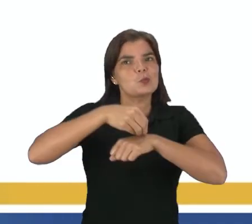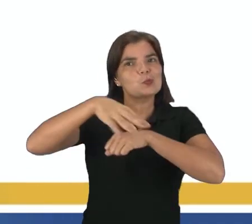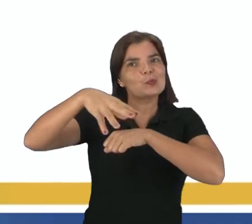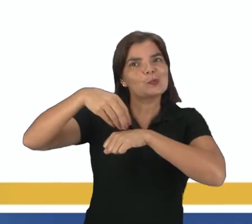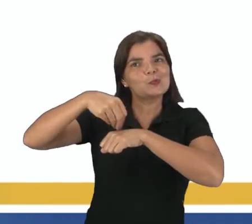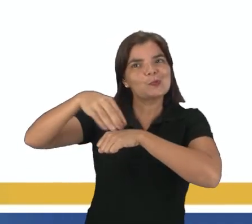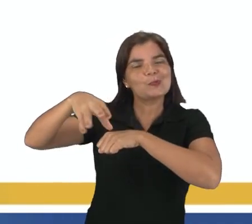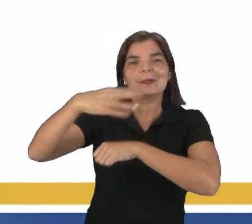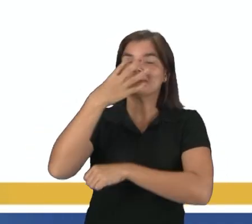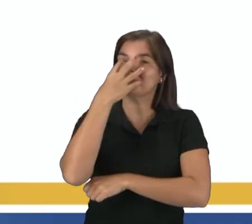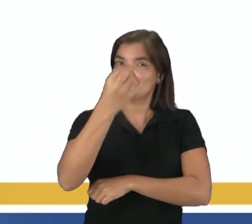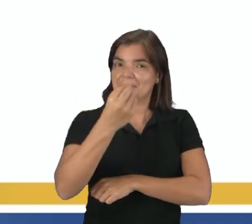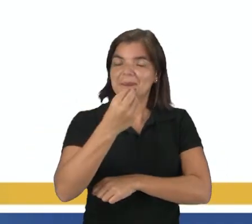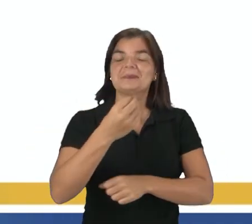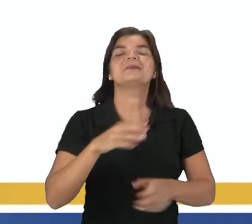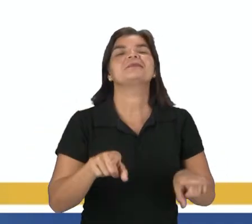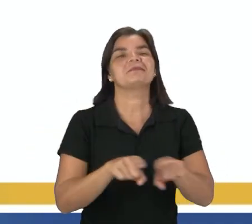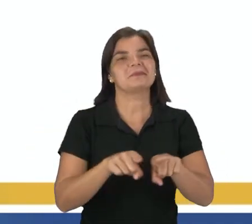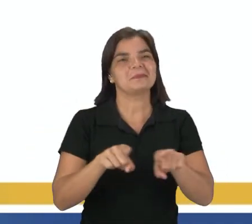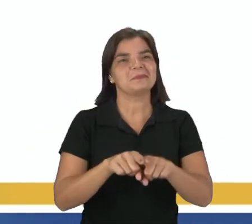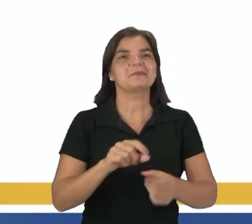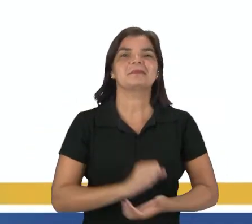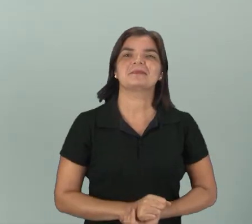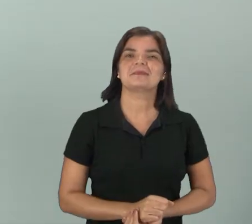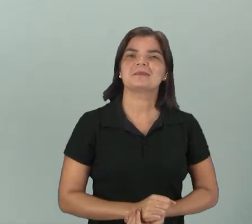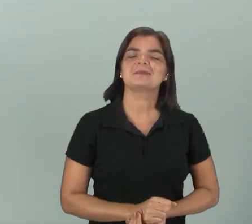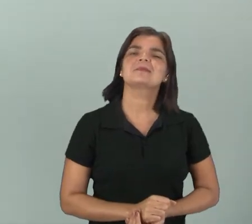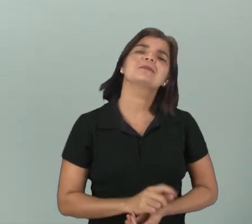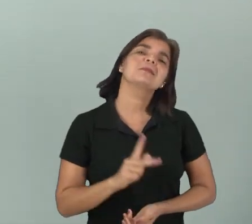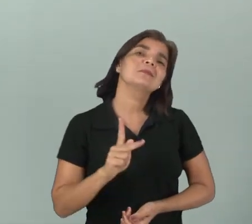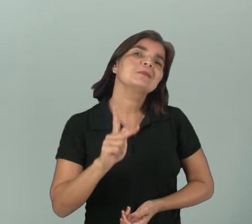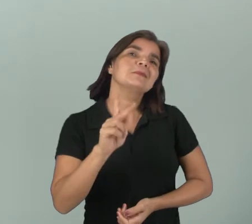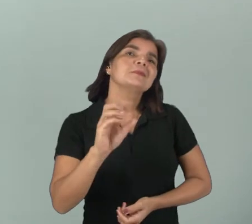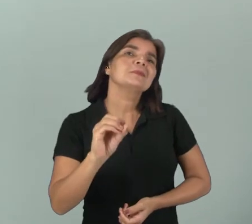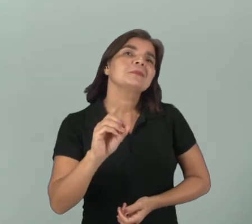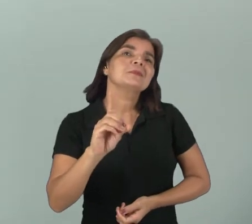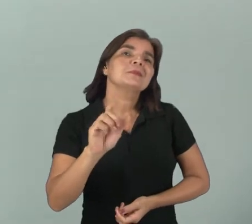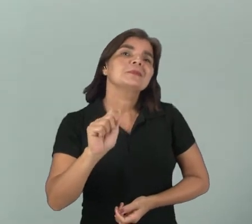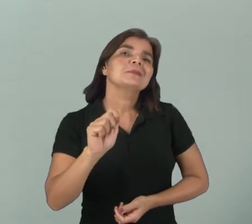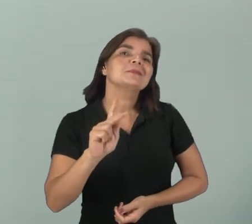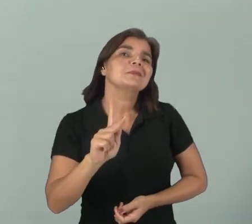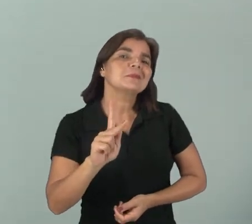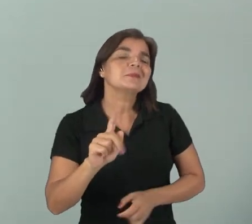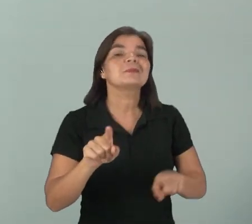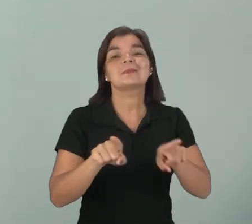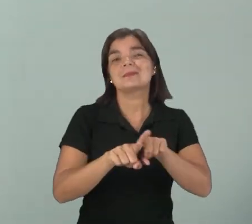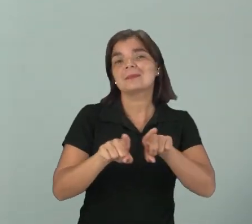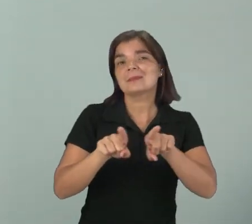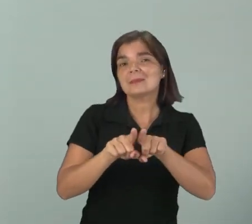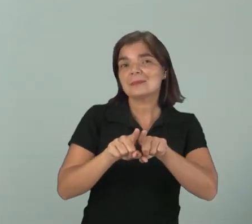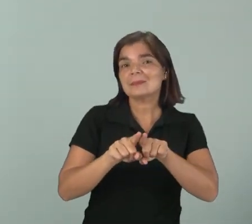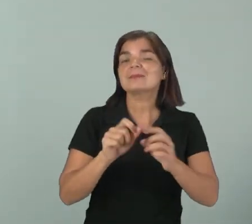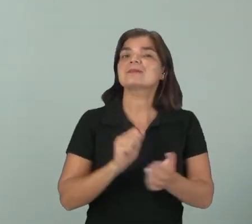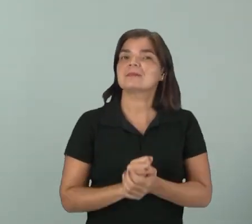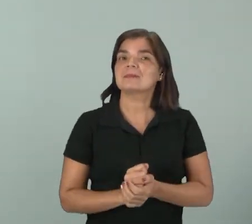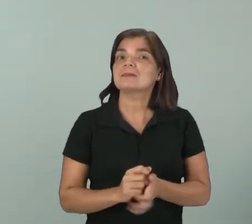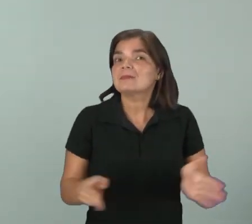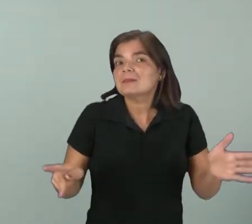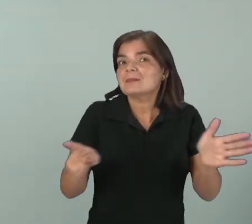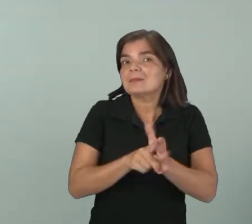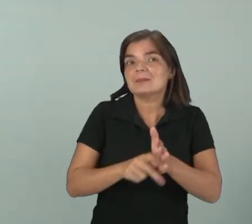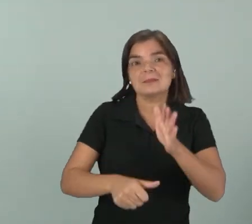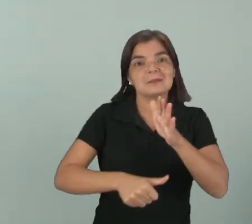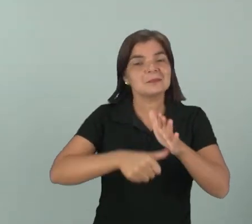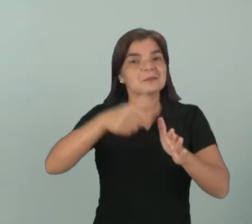disseminação da fotografia em maior escala. O que é que a Kodak vai fazer então, gente? Ela vai se apropriar